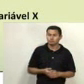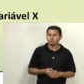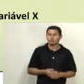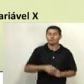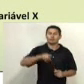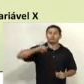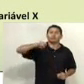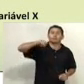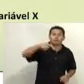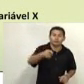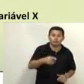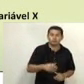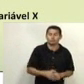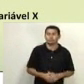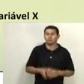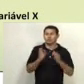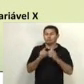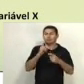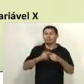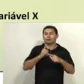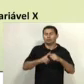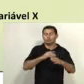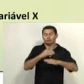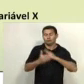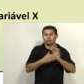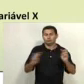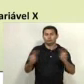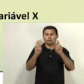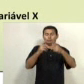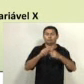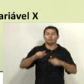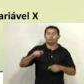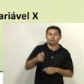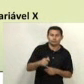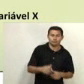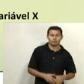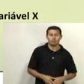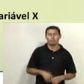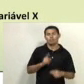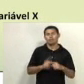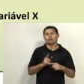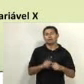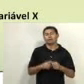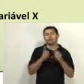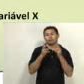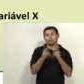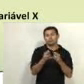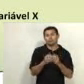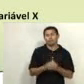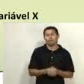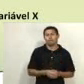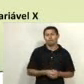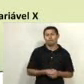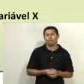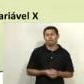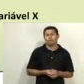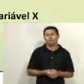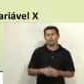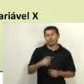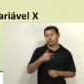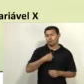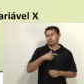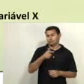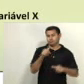por 1.000. Tá? Por que todos os valores por 1.000? Porque dessa maneira eu